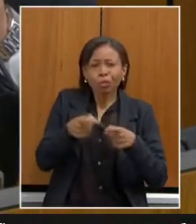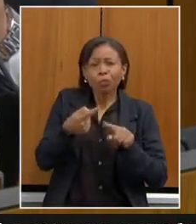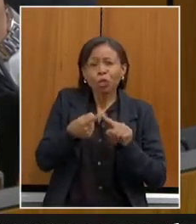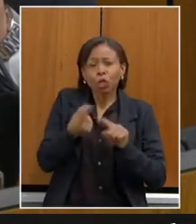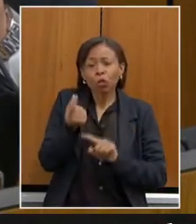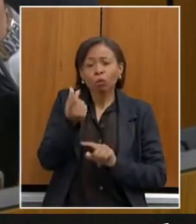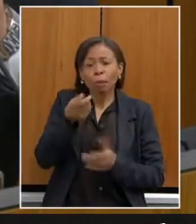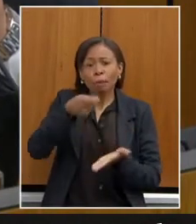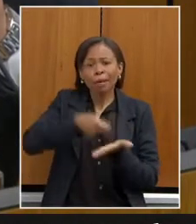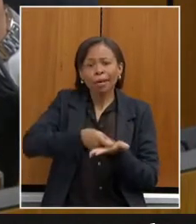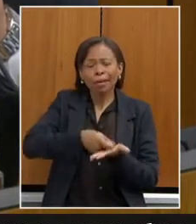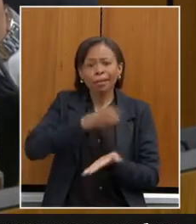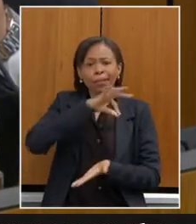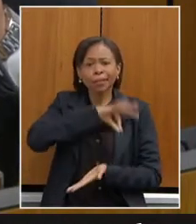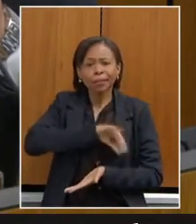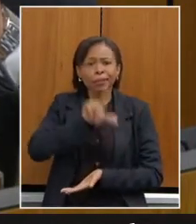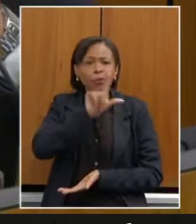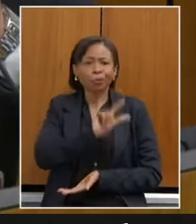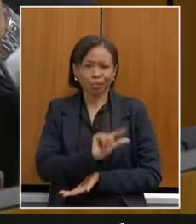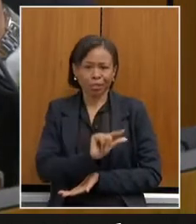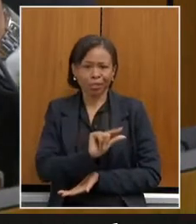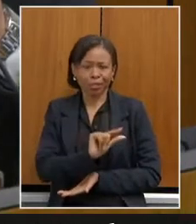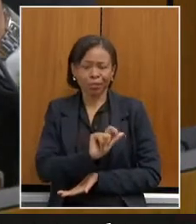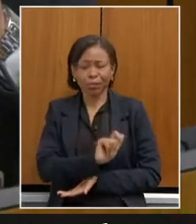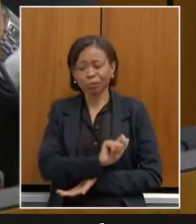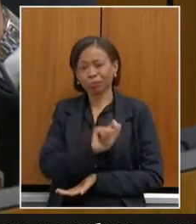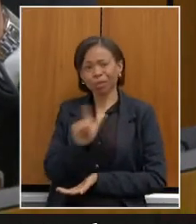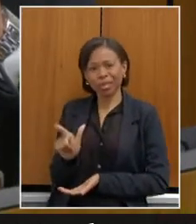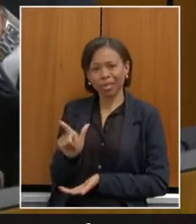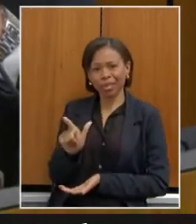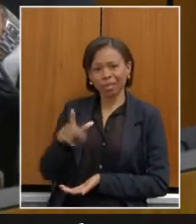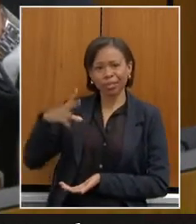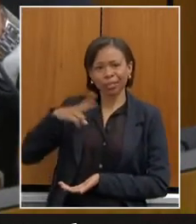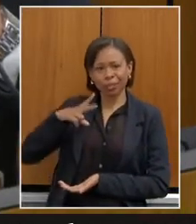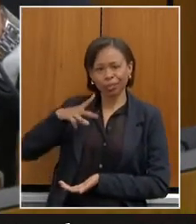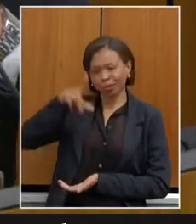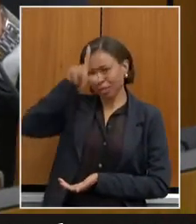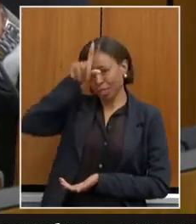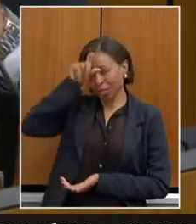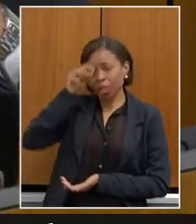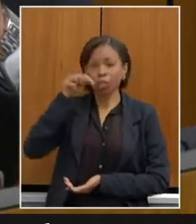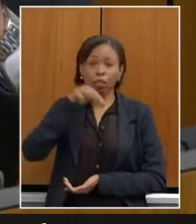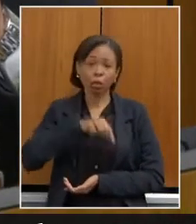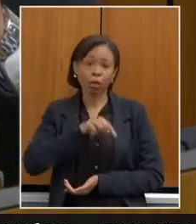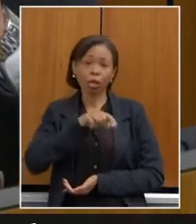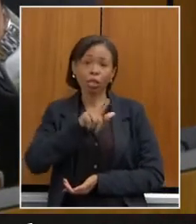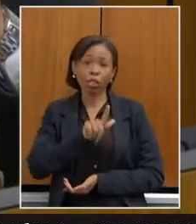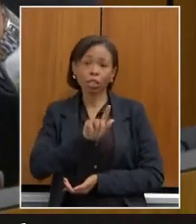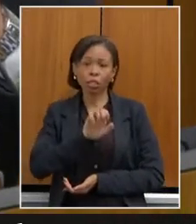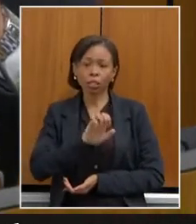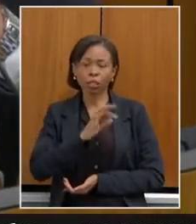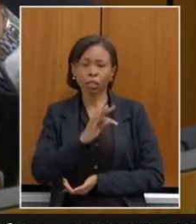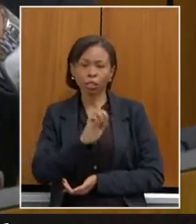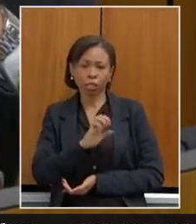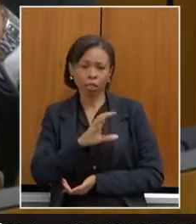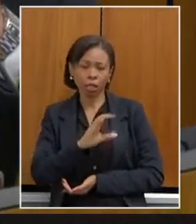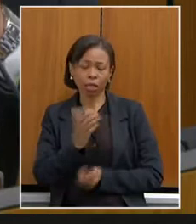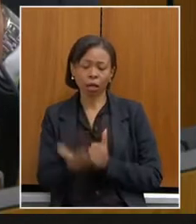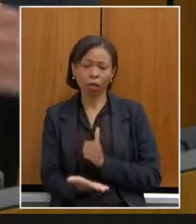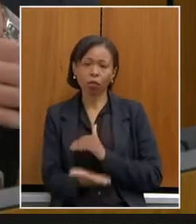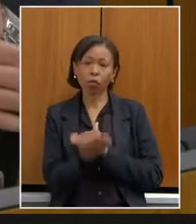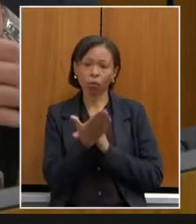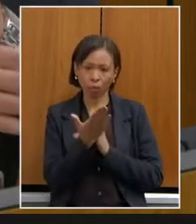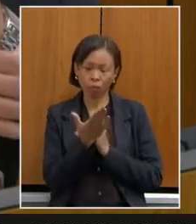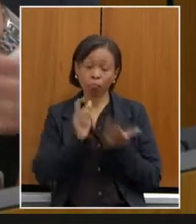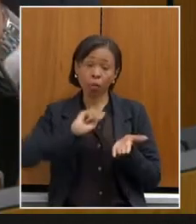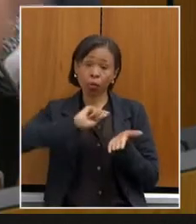abaixo do que a rede privada estava fazendo então a IGTESP veio para contribuir então além do contrato ser um valor mais alto a gente tem